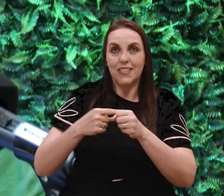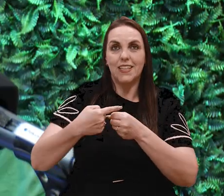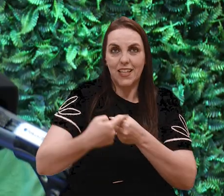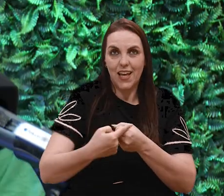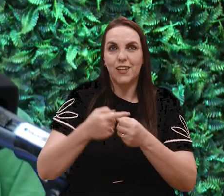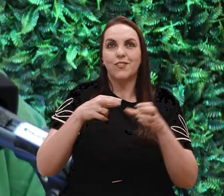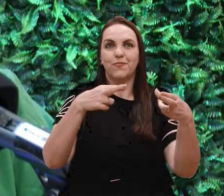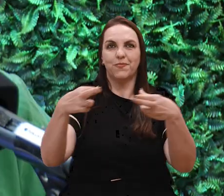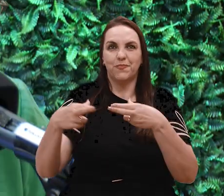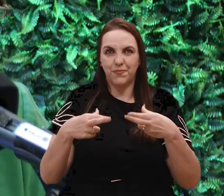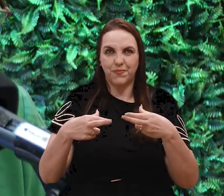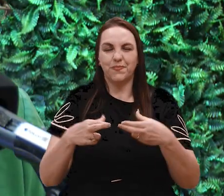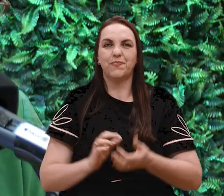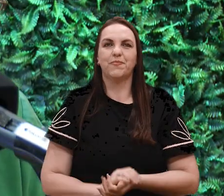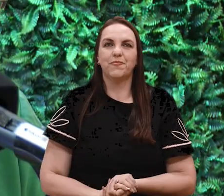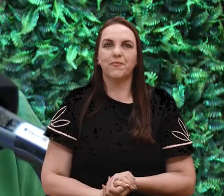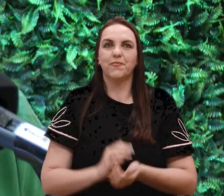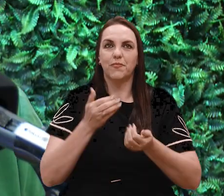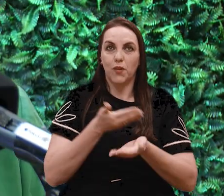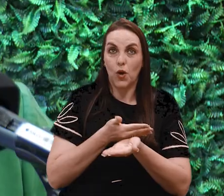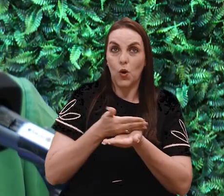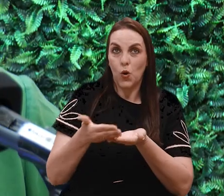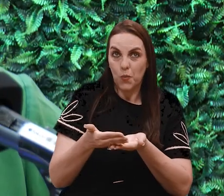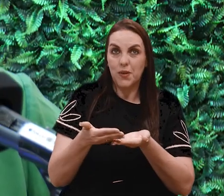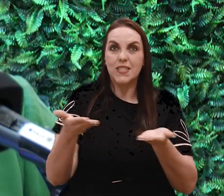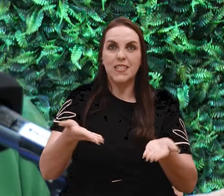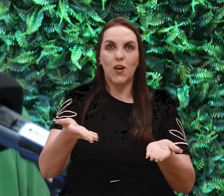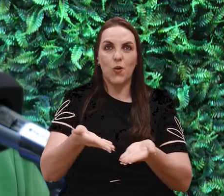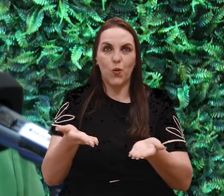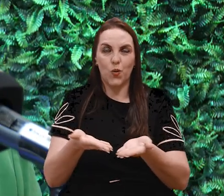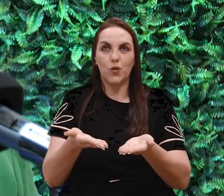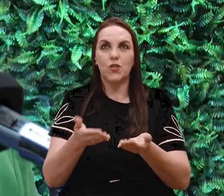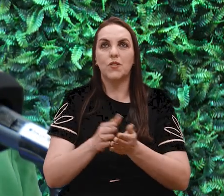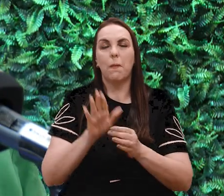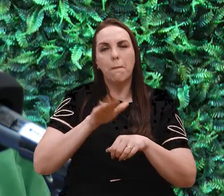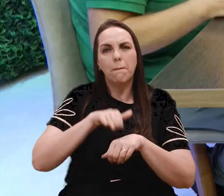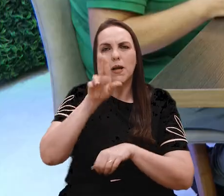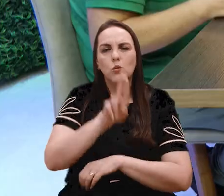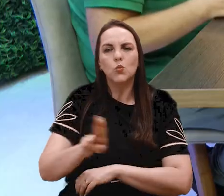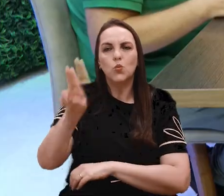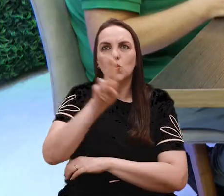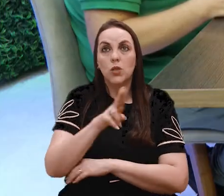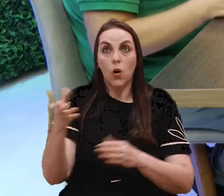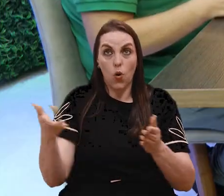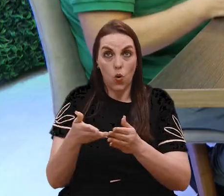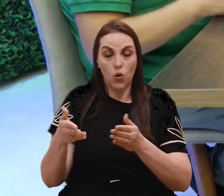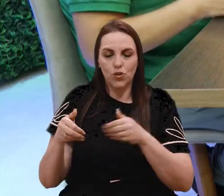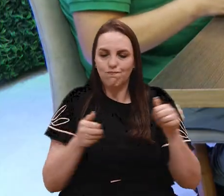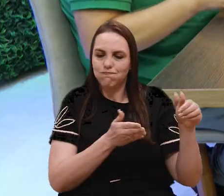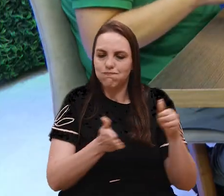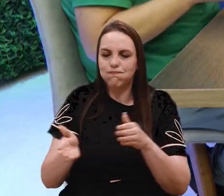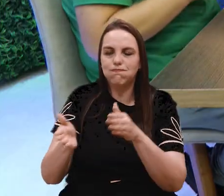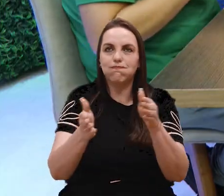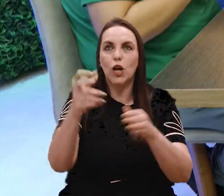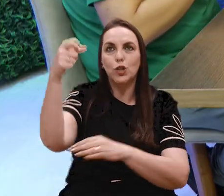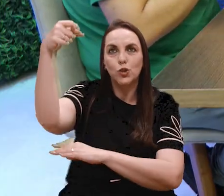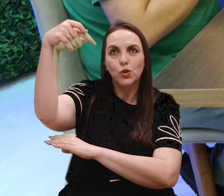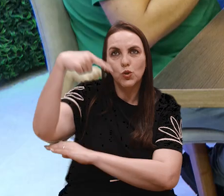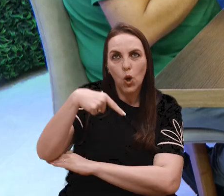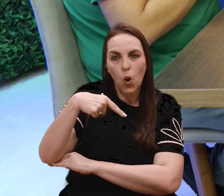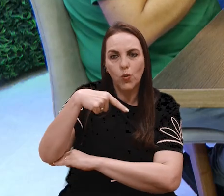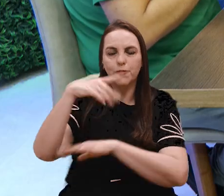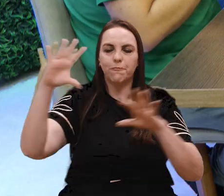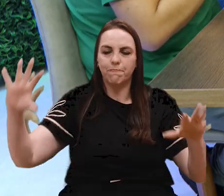nossa região. Eu quero começar hoje, a via mais utilizada neste momento é a Rota do Sol, que liga principalmente